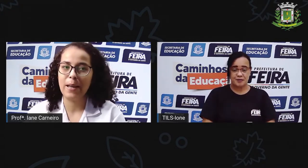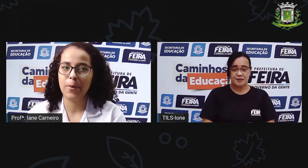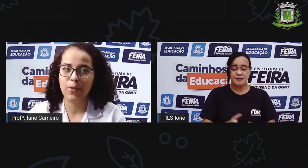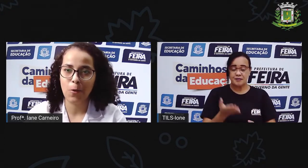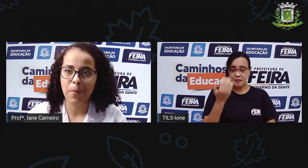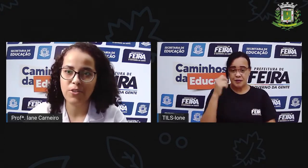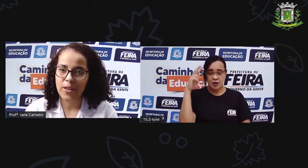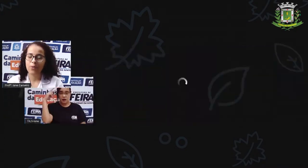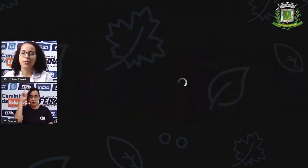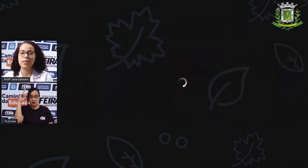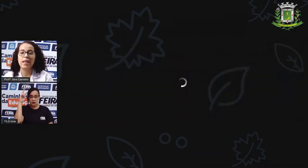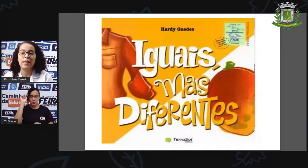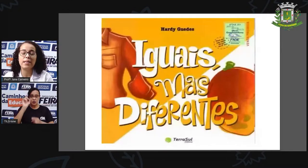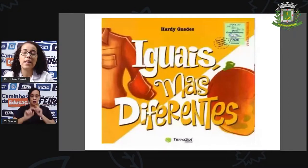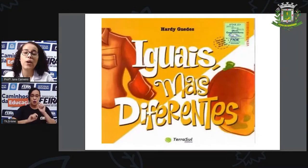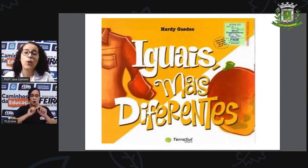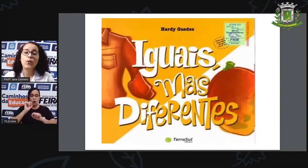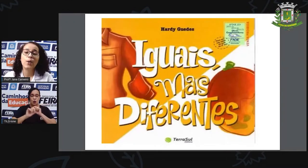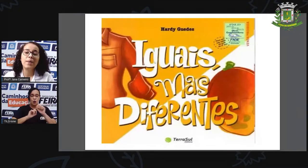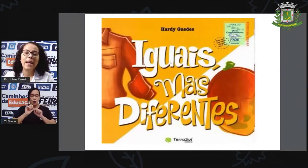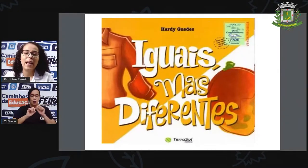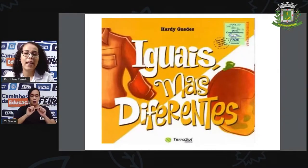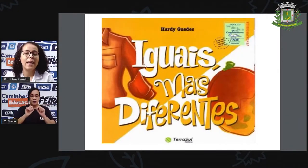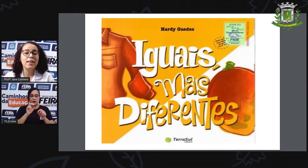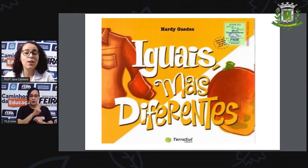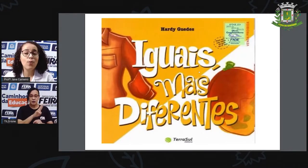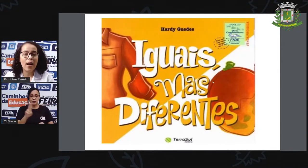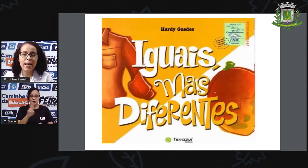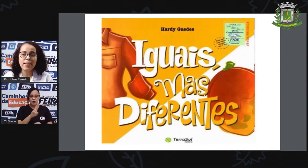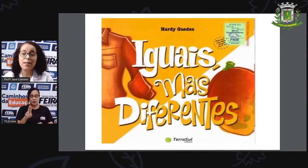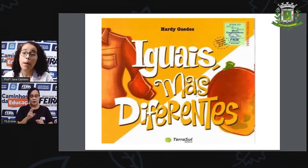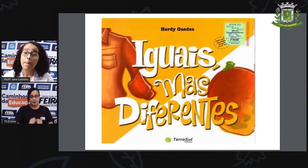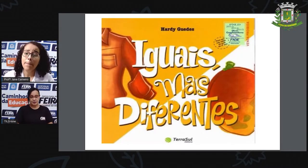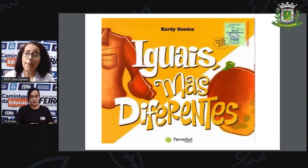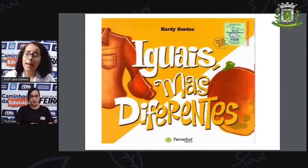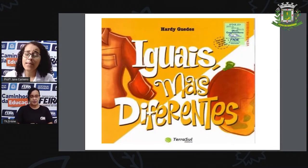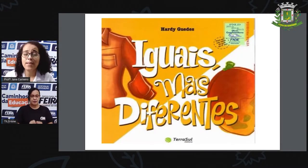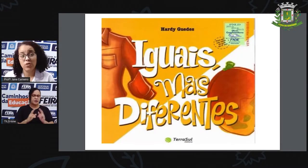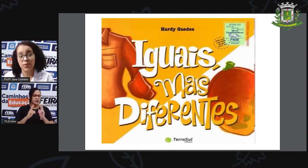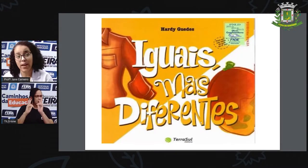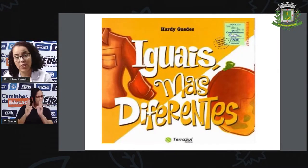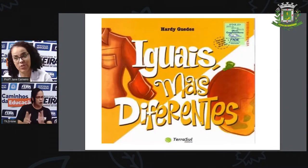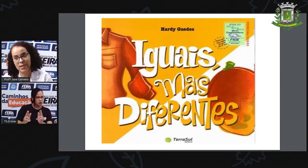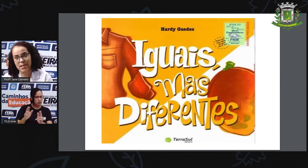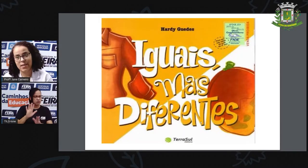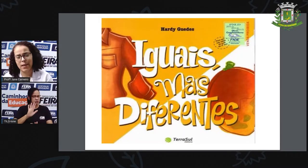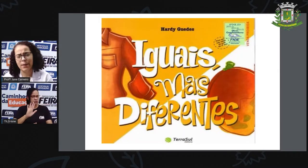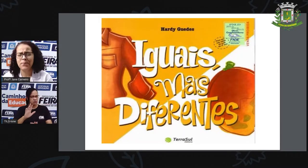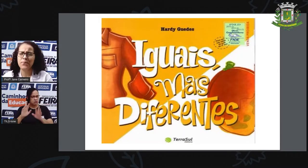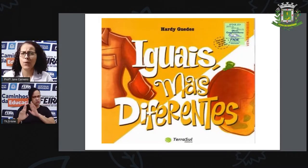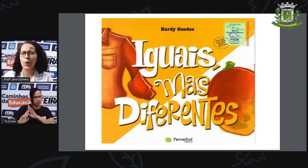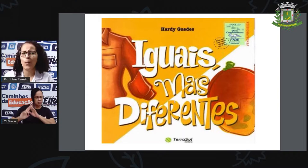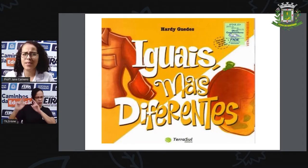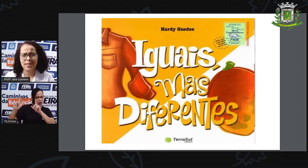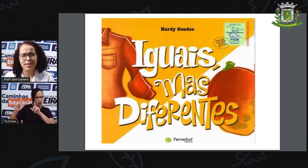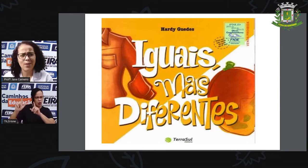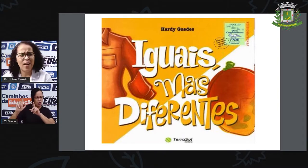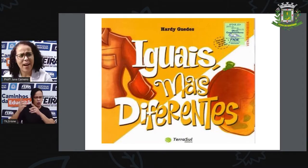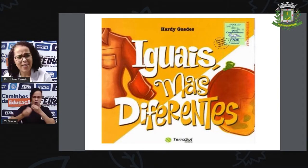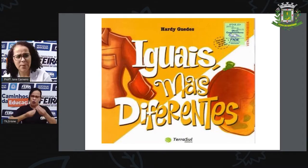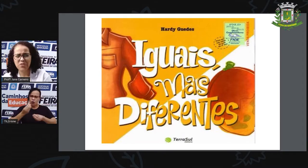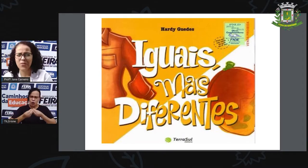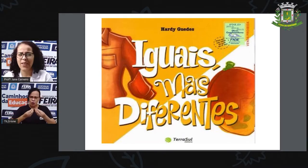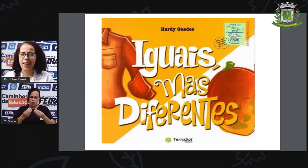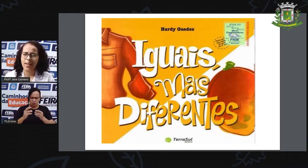história que a Pró vai compartilhar com vocês, o nome dela é Iguais, mas Diferente, né? Como assim?